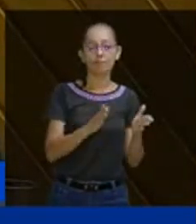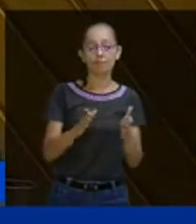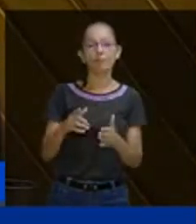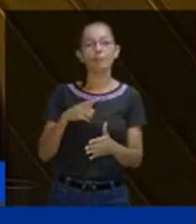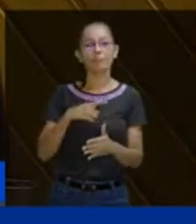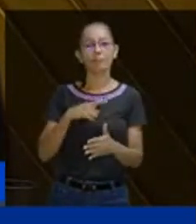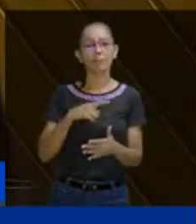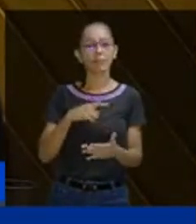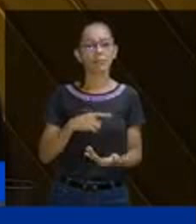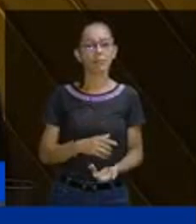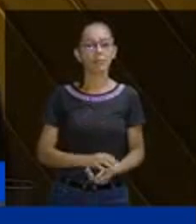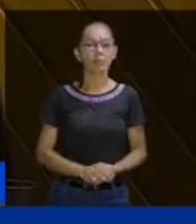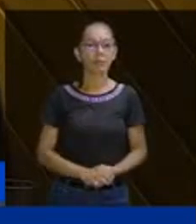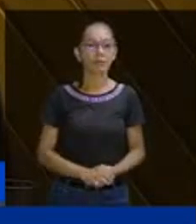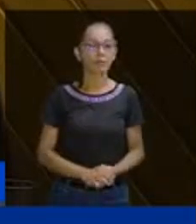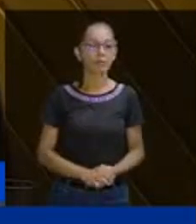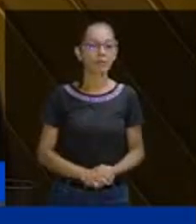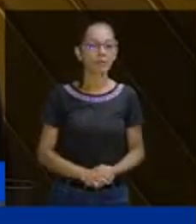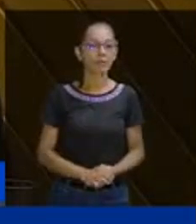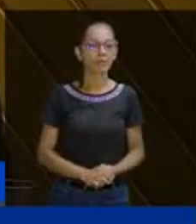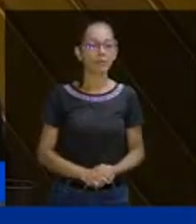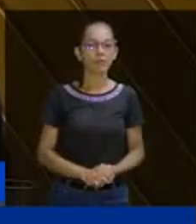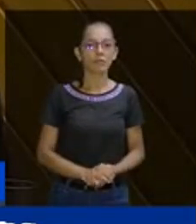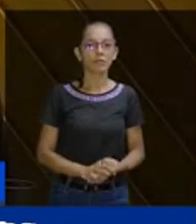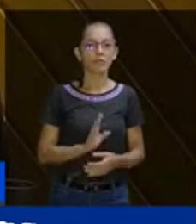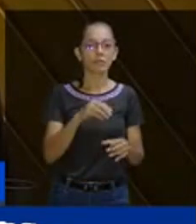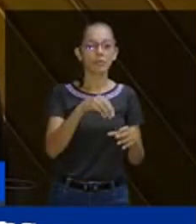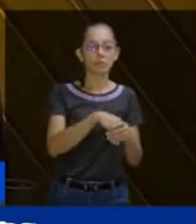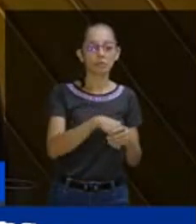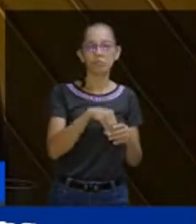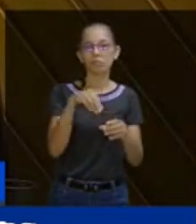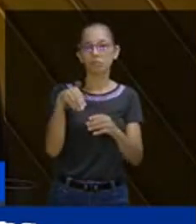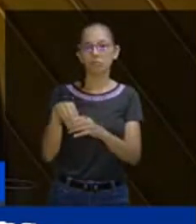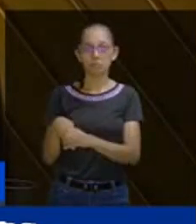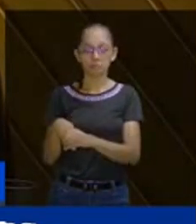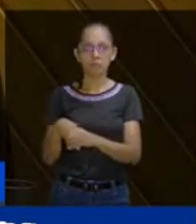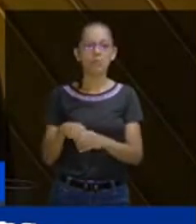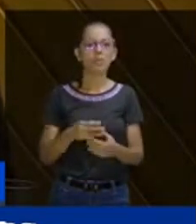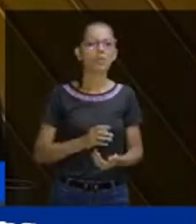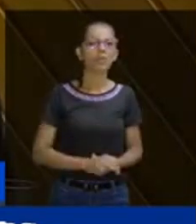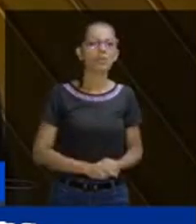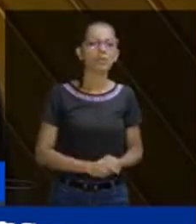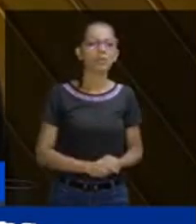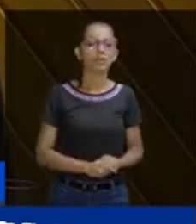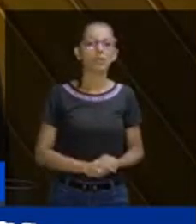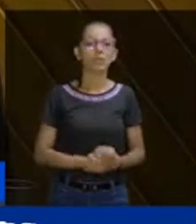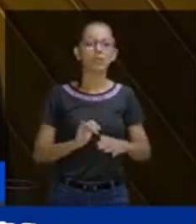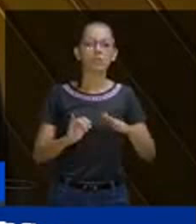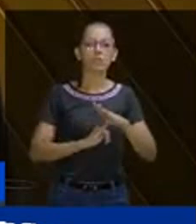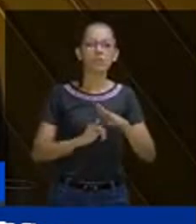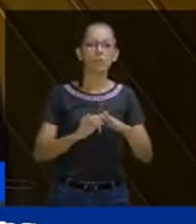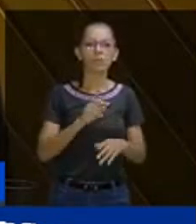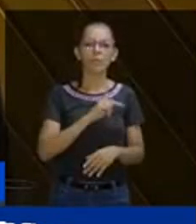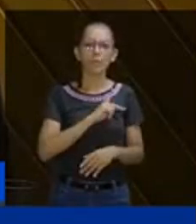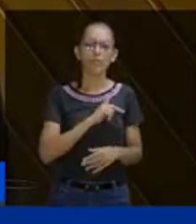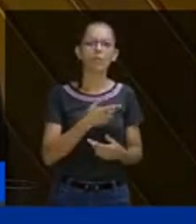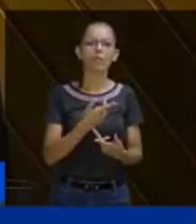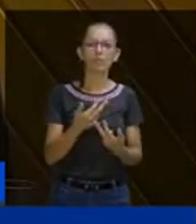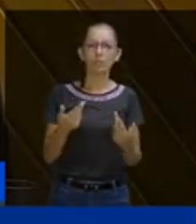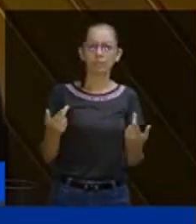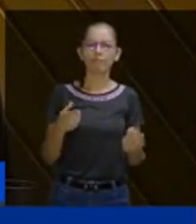infiltração de pessoas dentro das instituições públicas, como Ministério